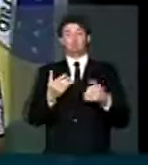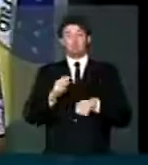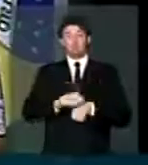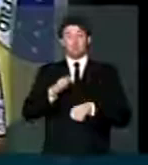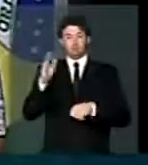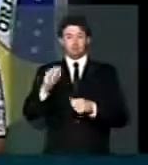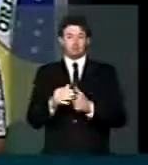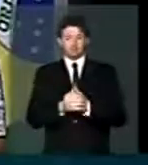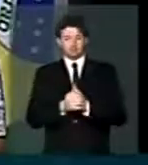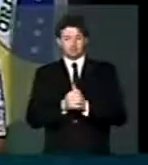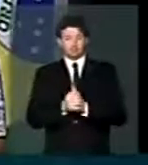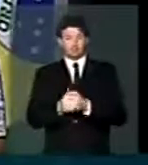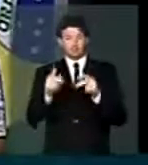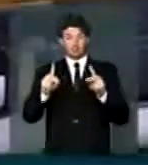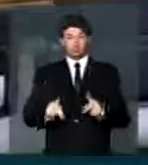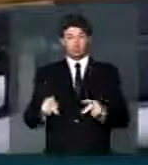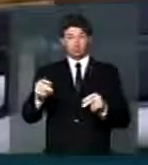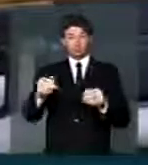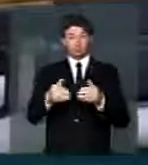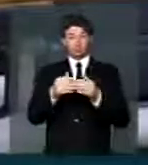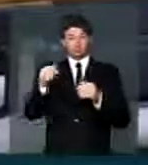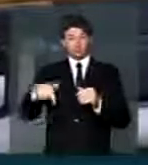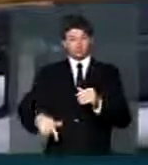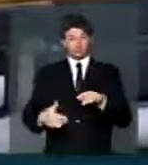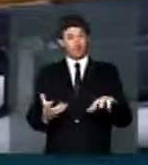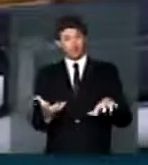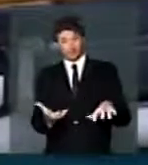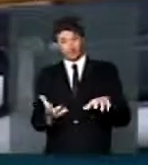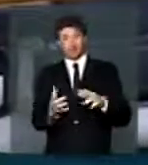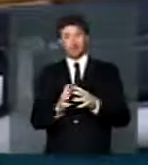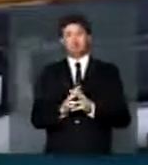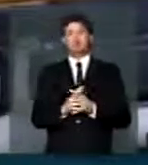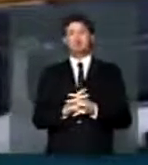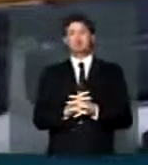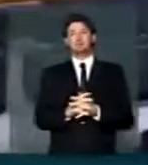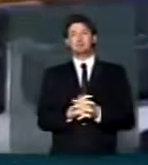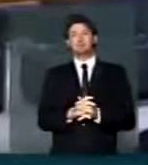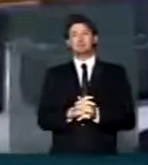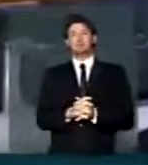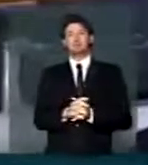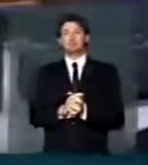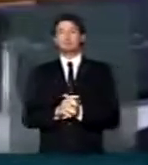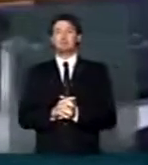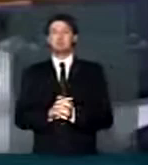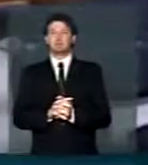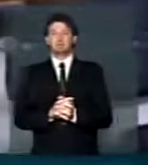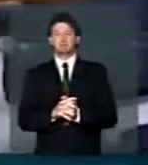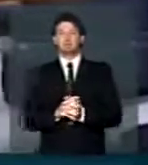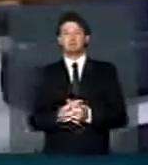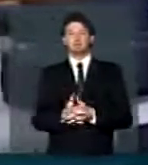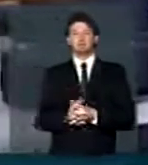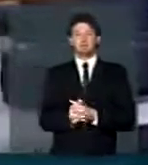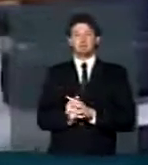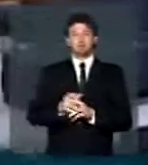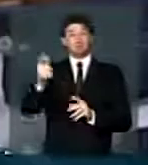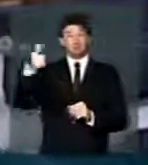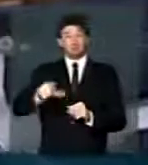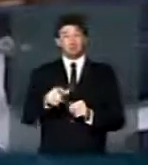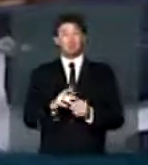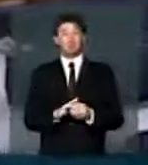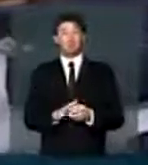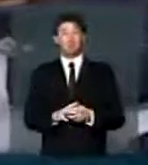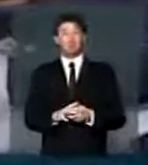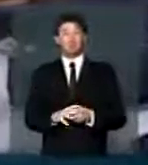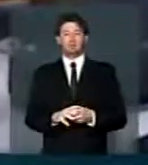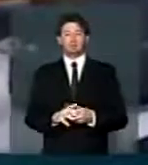renovação que o povo brasileiro trouxe ao Congresso Nacional para essa legislatura, mas mais do que isso, não se trata só